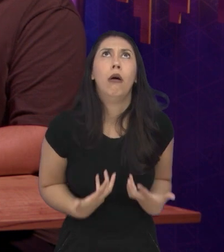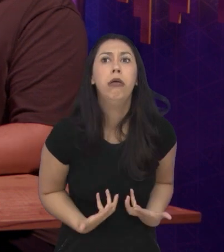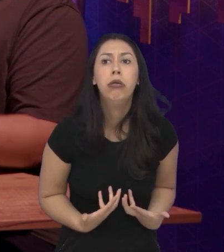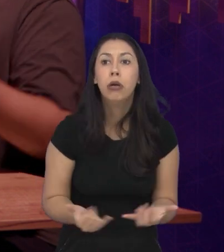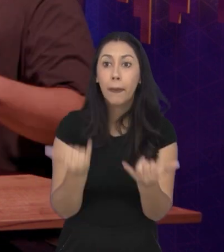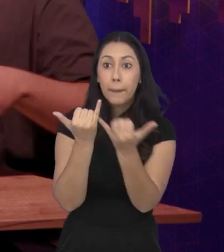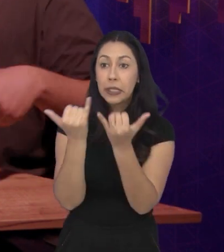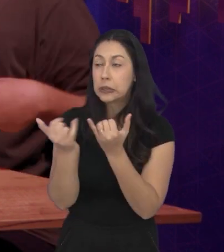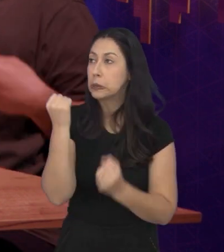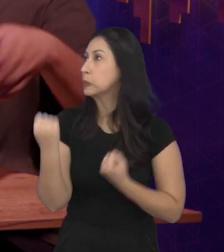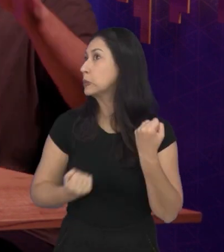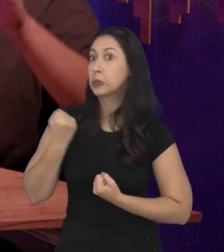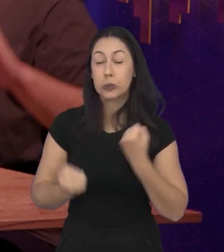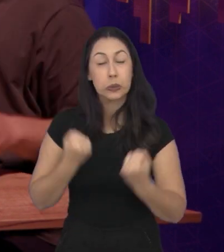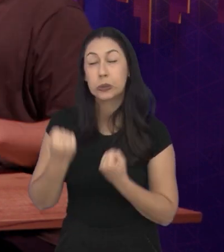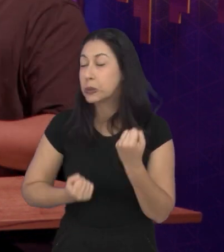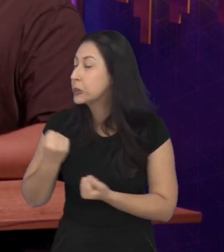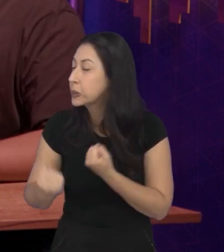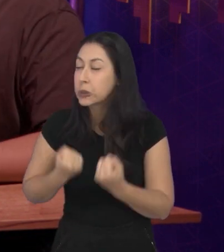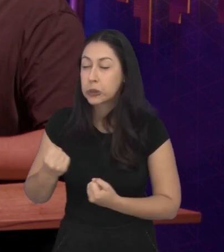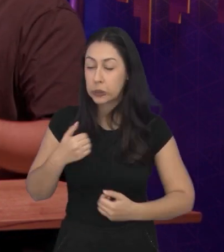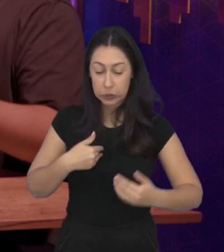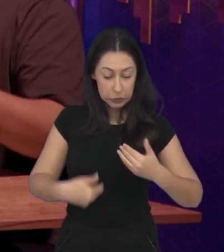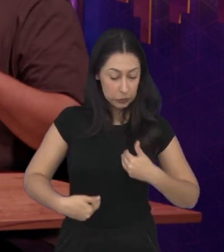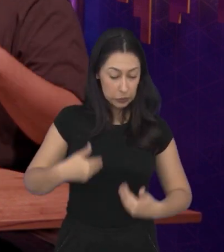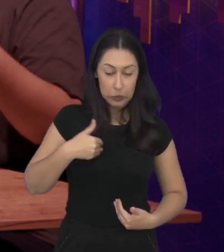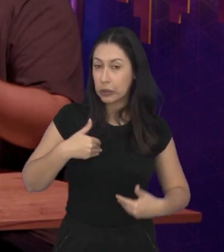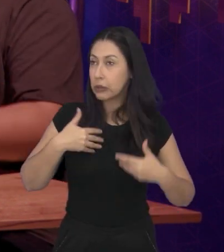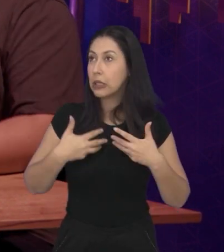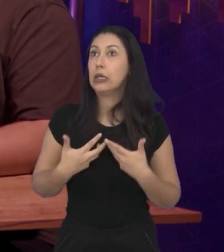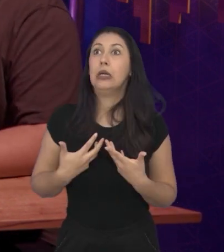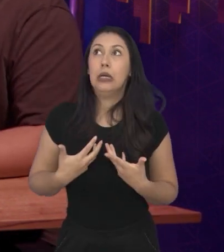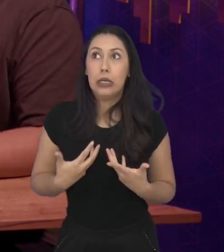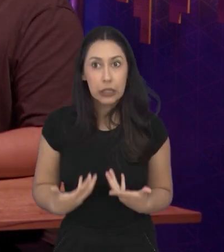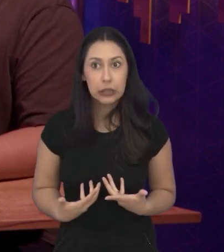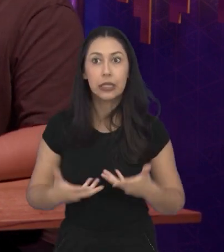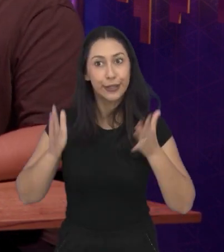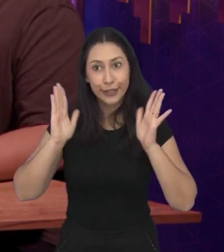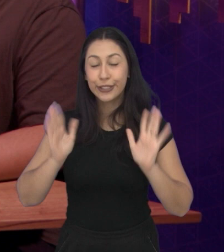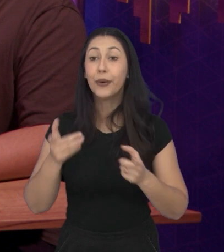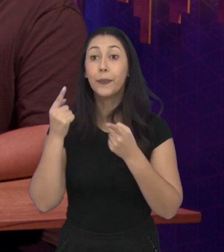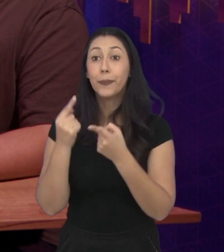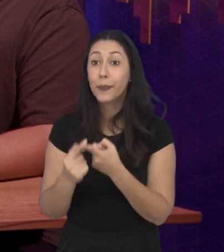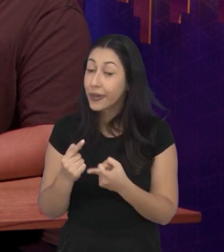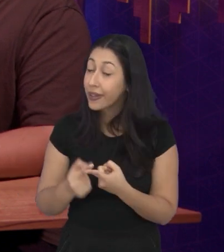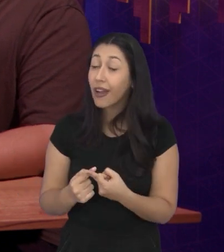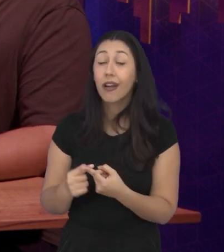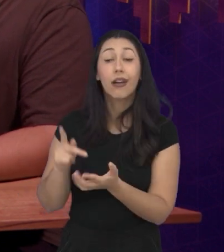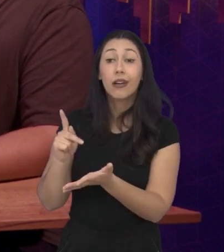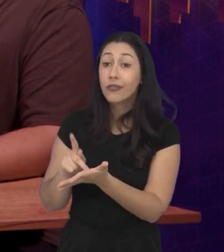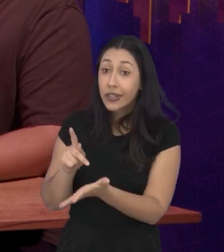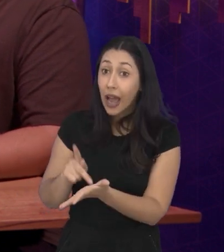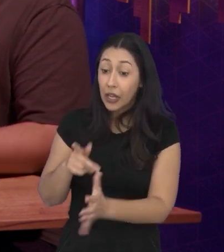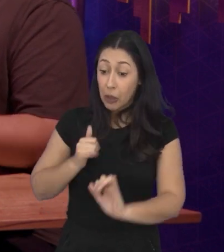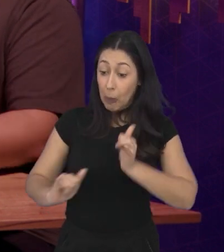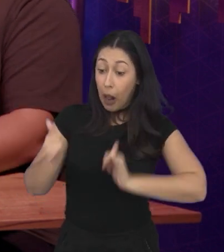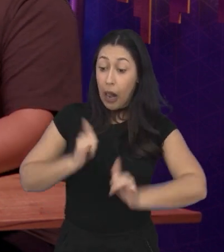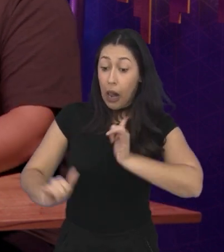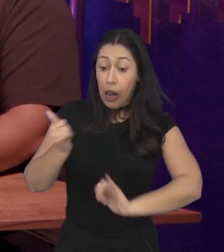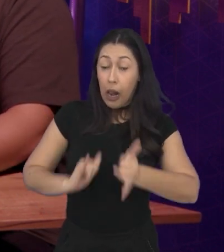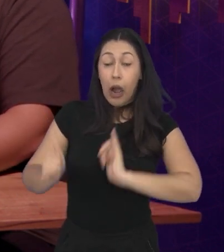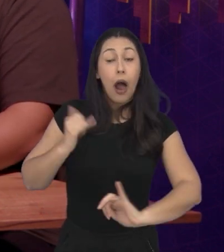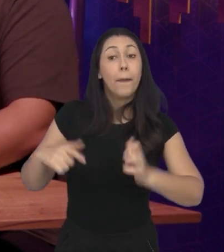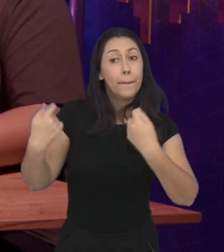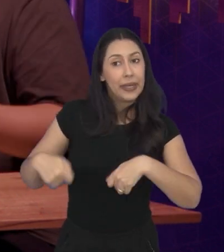uma exaustão que parecia que a gente tinha corrido maratona, né? Que a gente tinha feito caminhada, que a gente tinha praticado algum esporte, porque realmente, então, a gente vê como